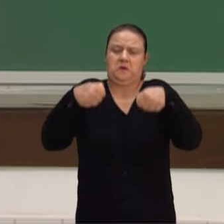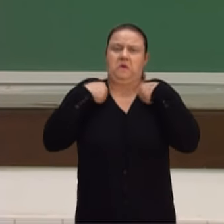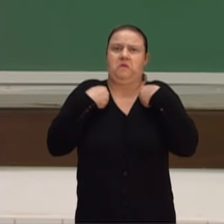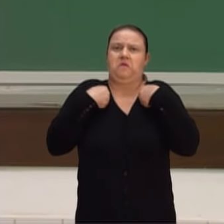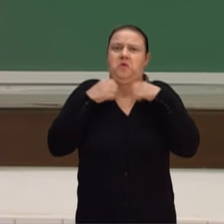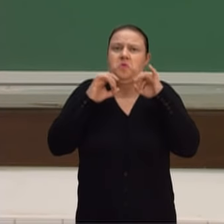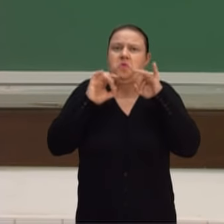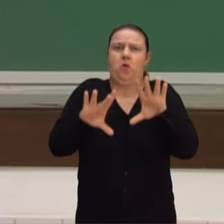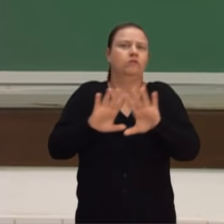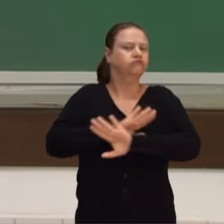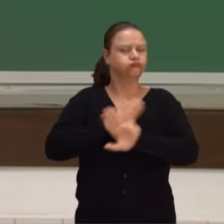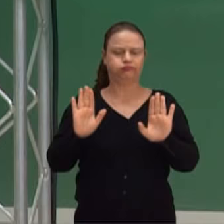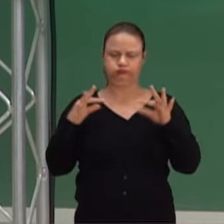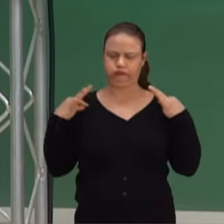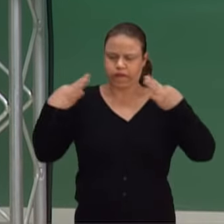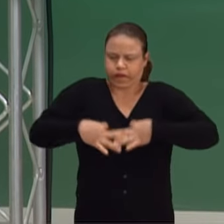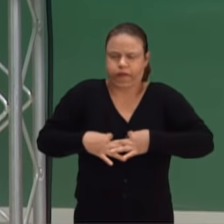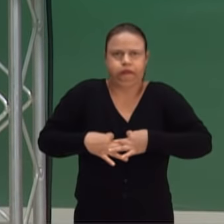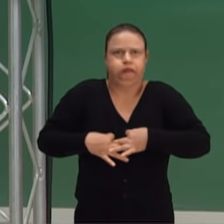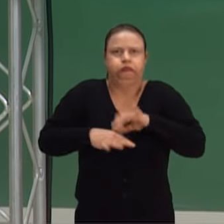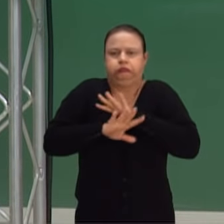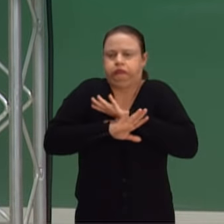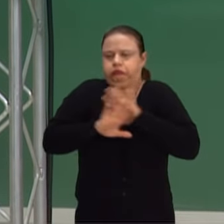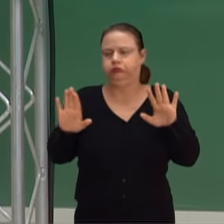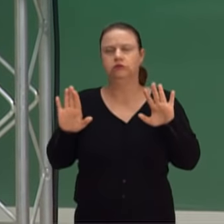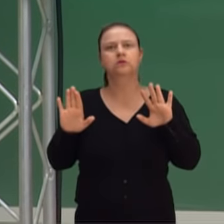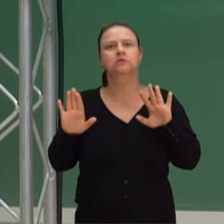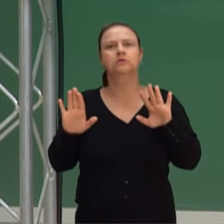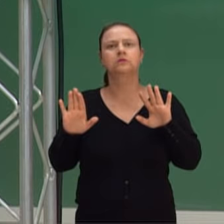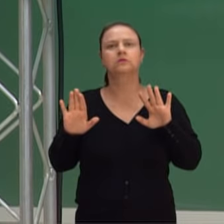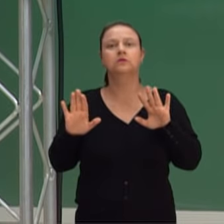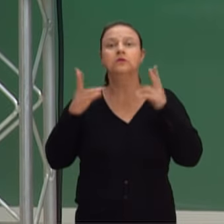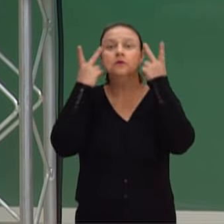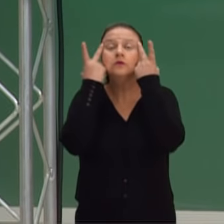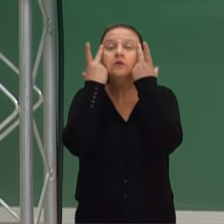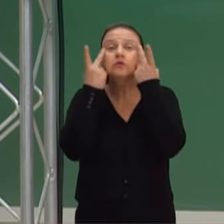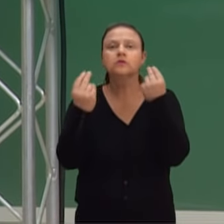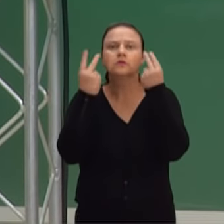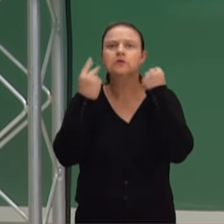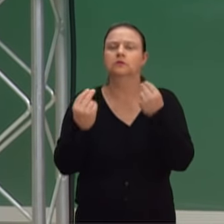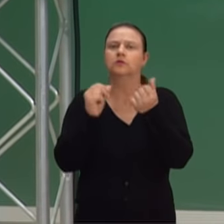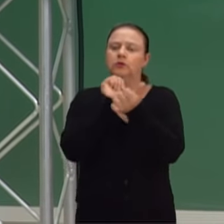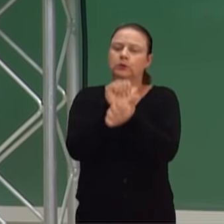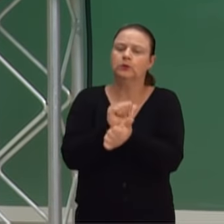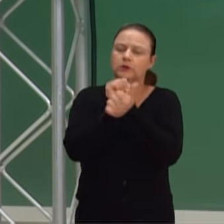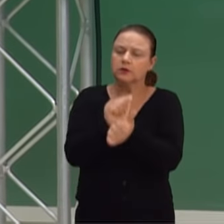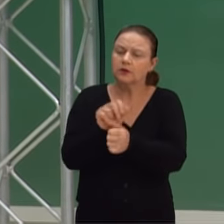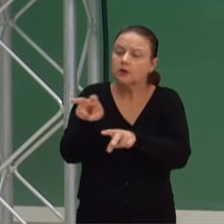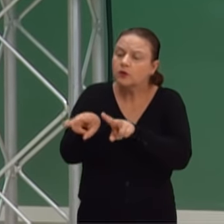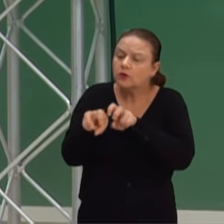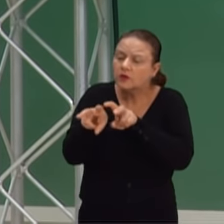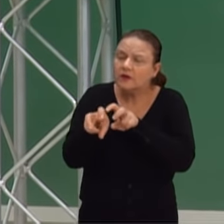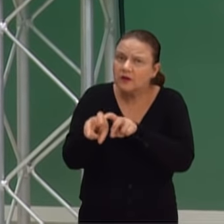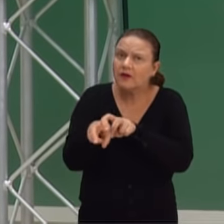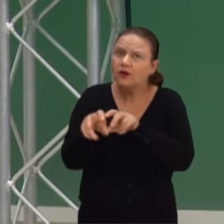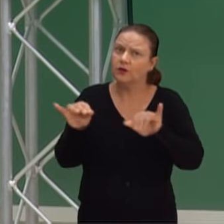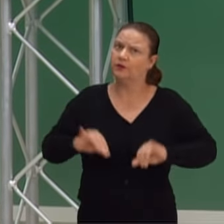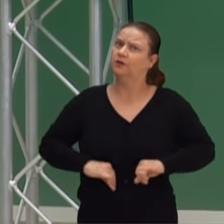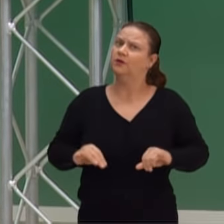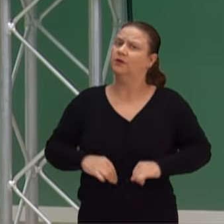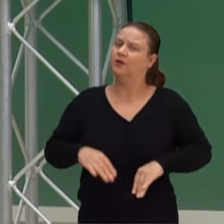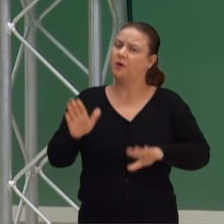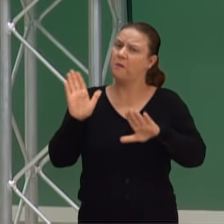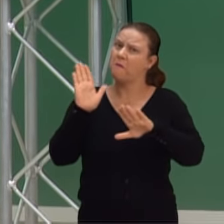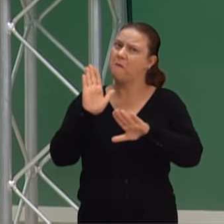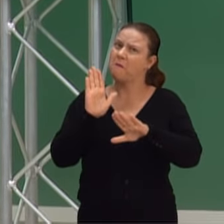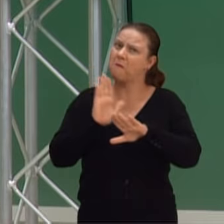a pele do escravo. Normalmente, os escravos de campo, eles eram ainda mais mal vestidos do que os escravos domésticos